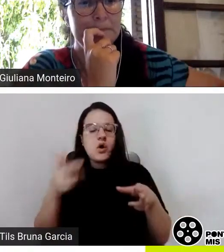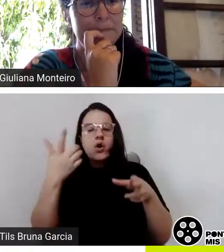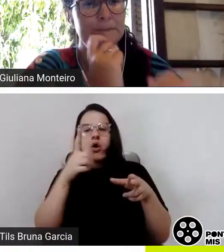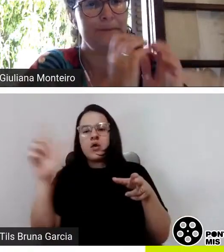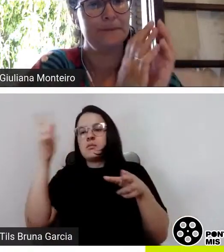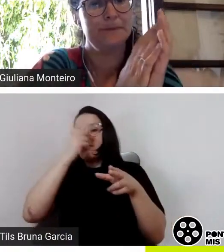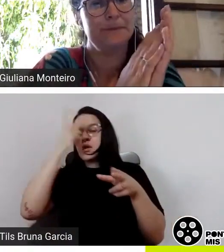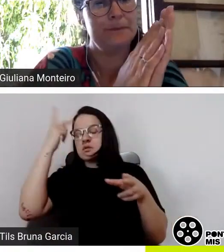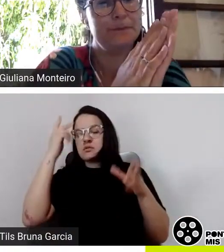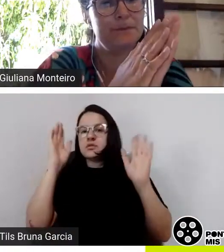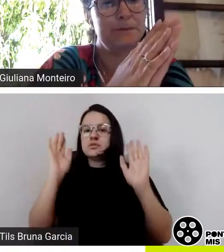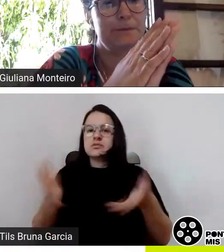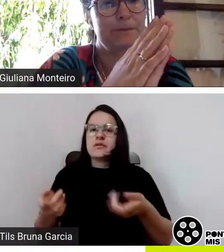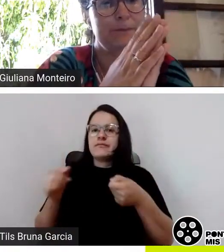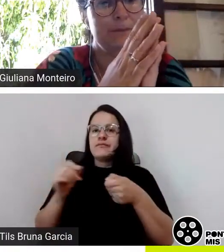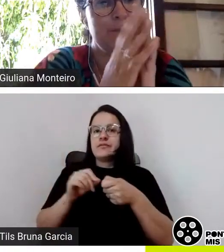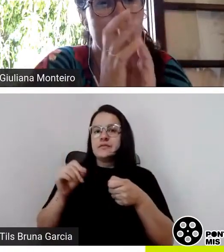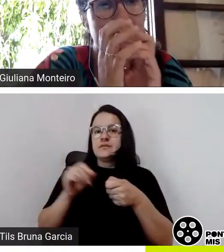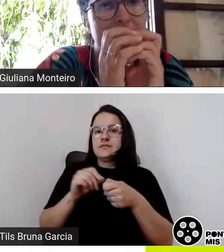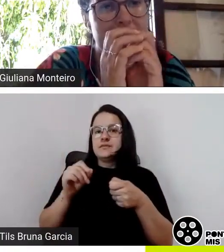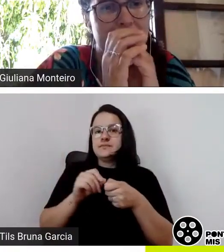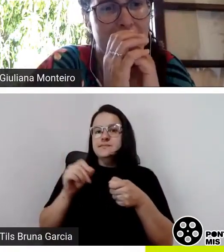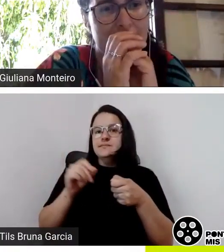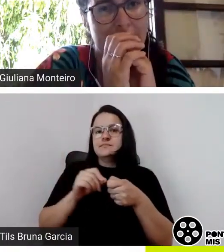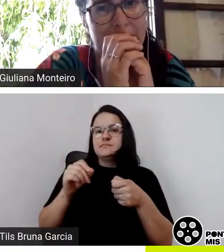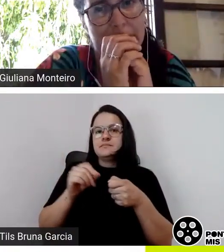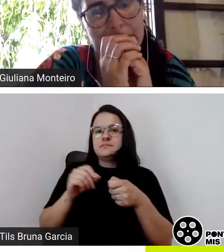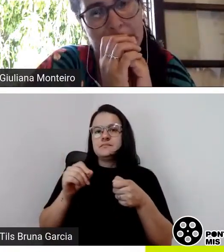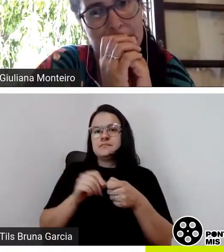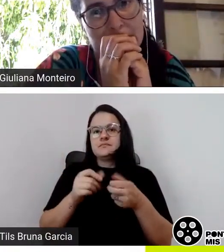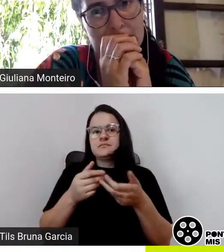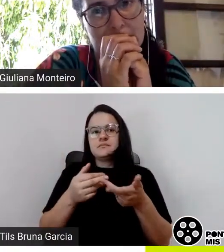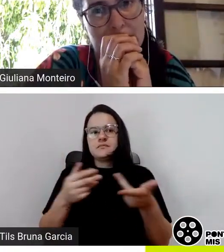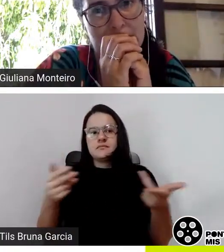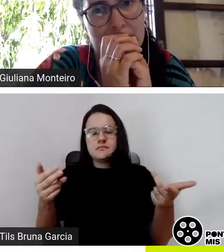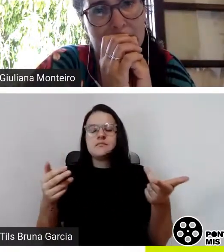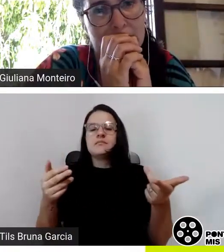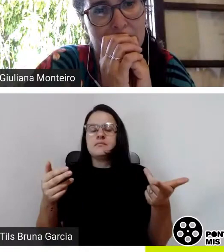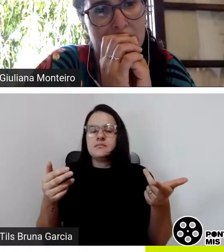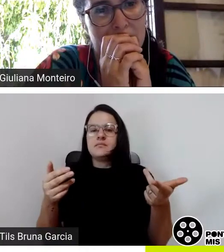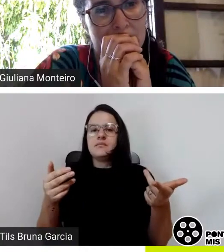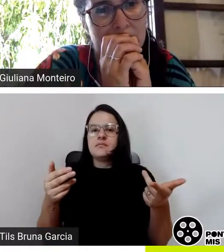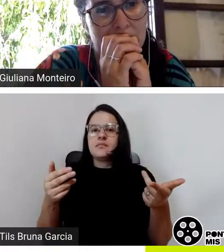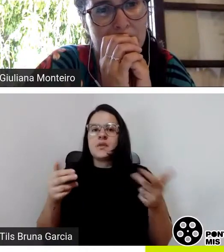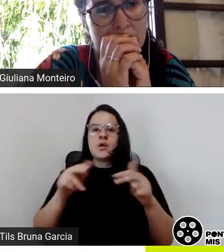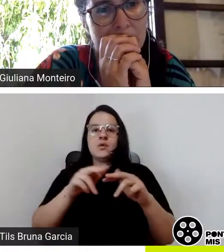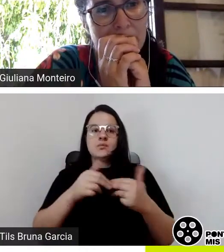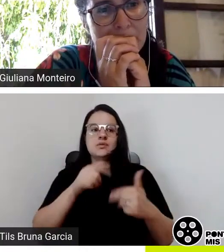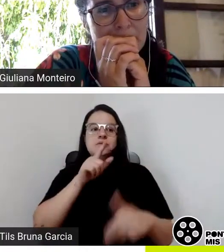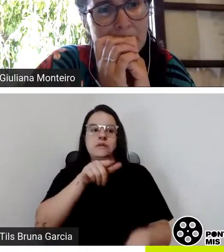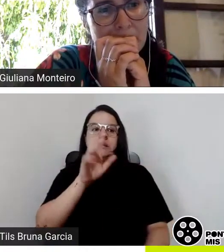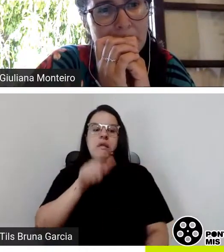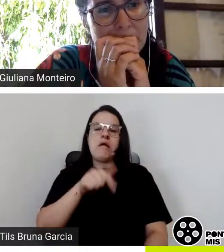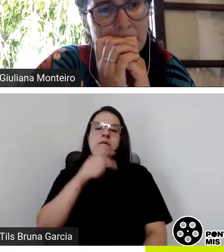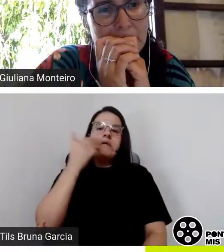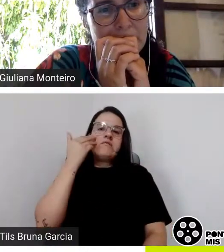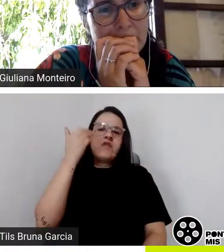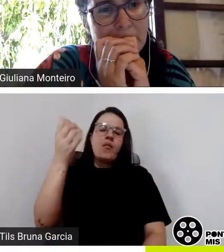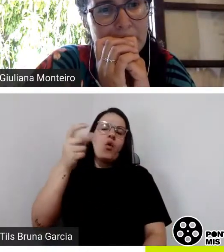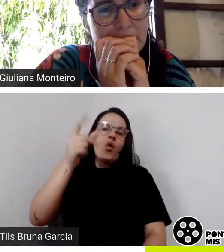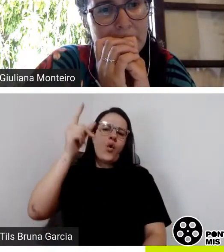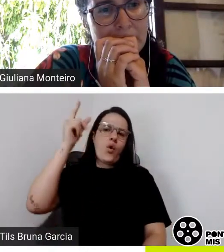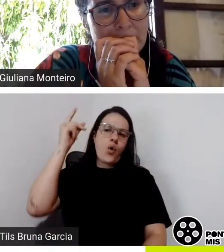fizeram, né? Enfim, a Fernanda Torres, já acabaram de fazer Normais, esse tipo de coisa, então, bem conhecida na época, bem em pauta na